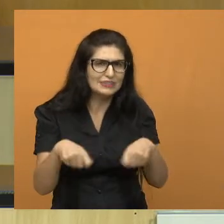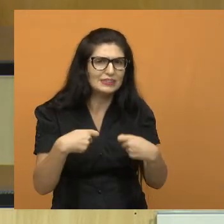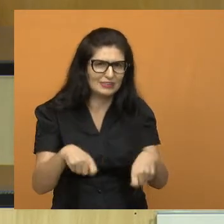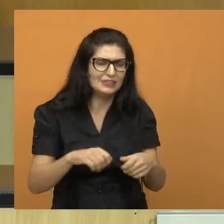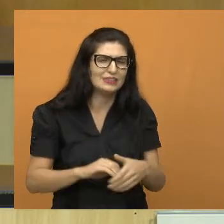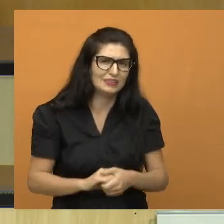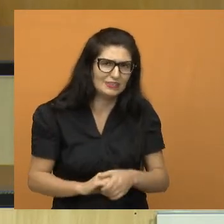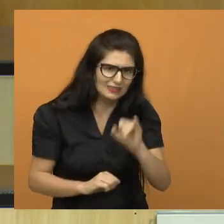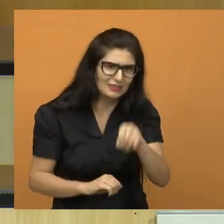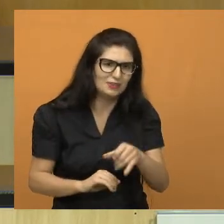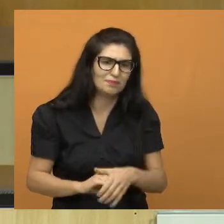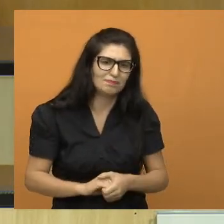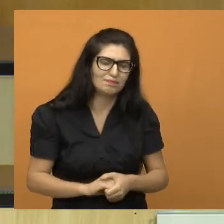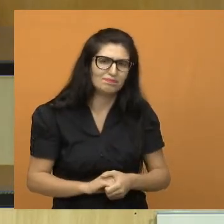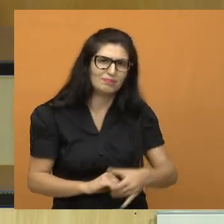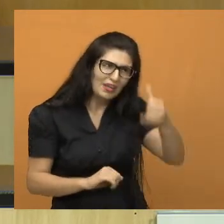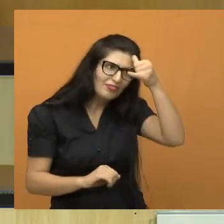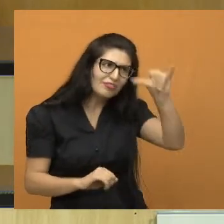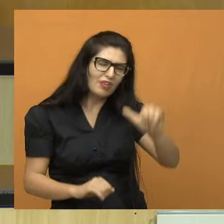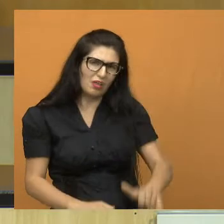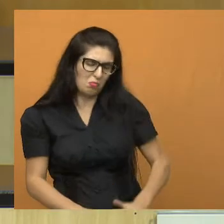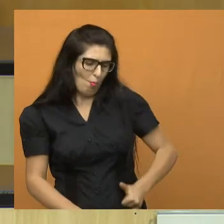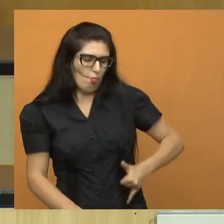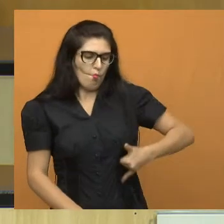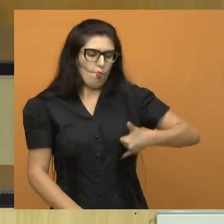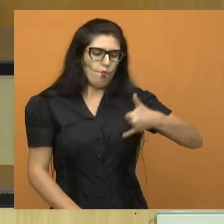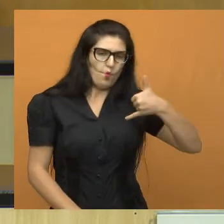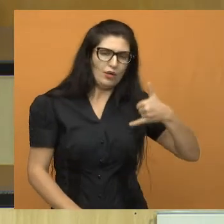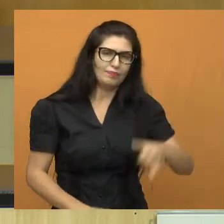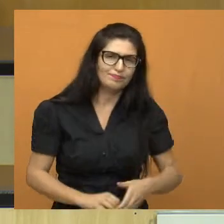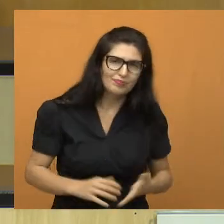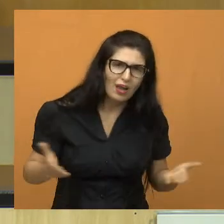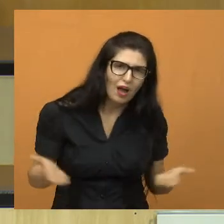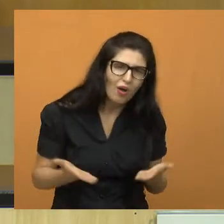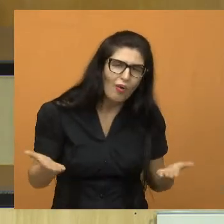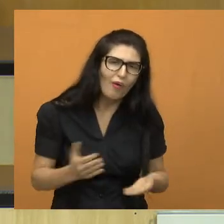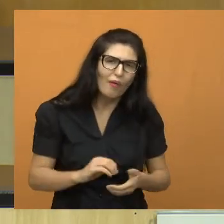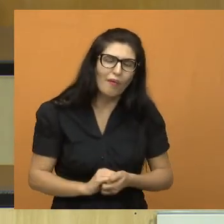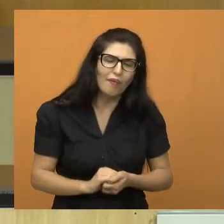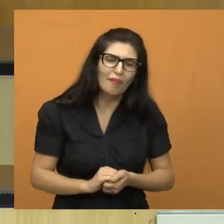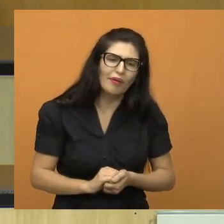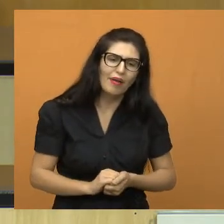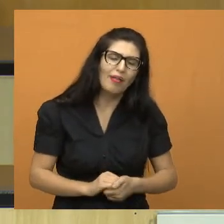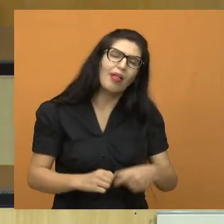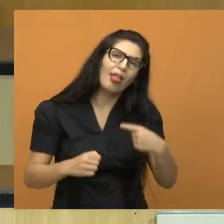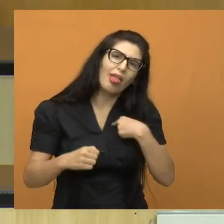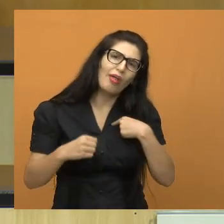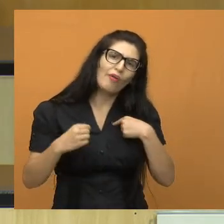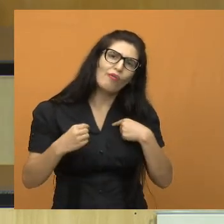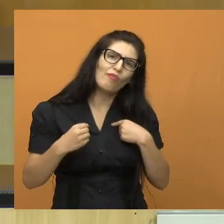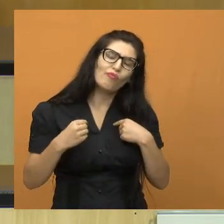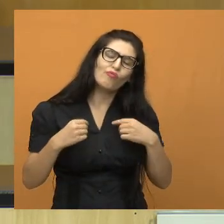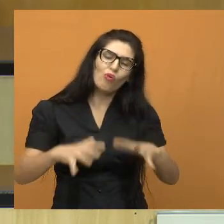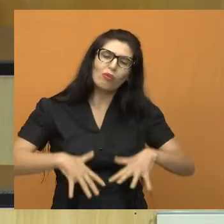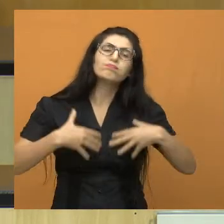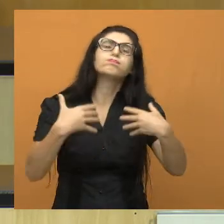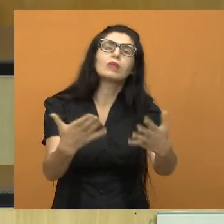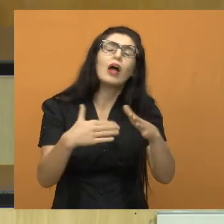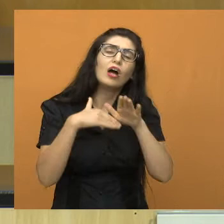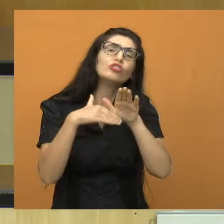As ignorâncias, isso é para mim. Agora, o que eu vou doar é a minha contribuição